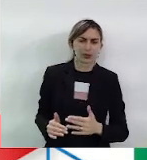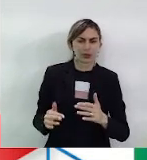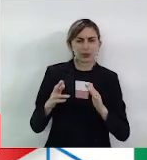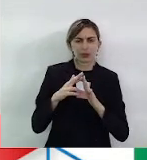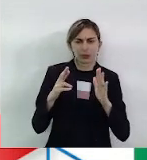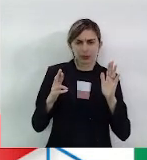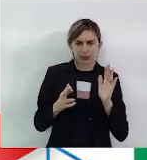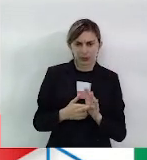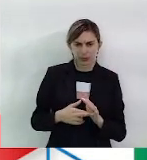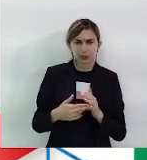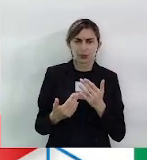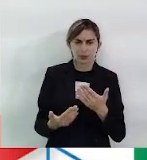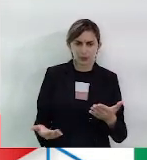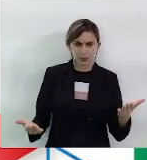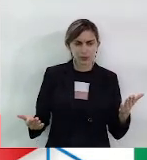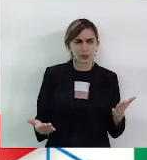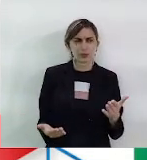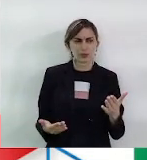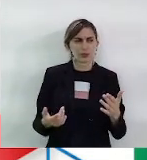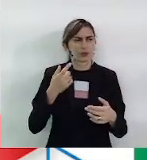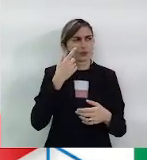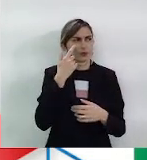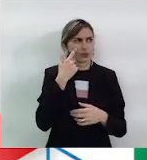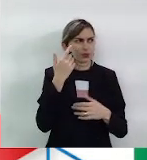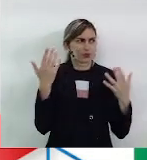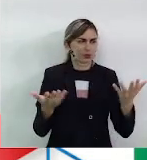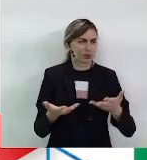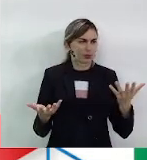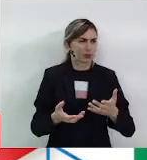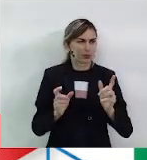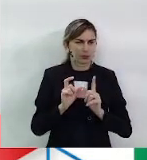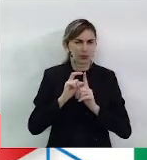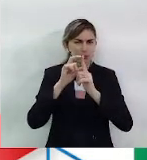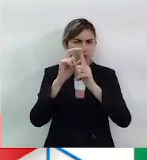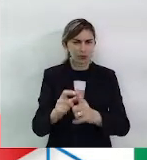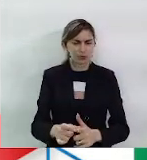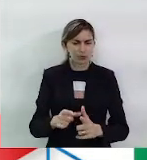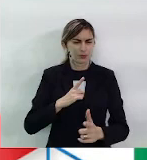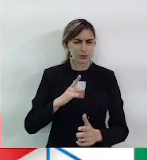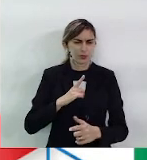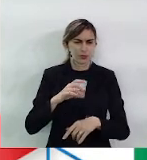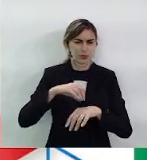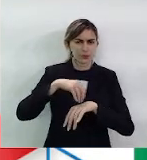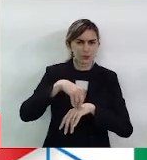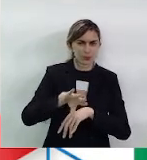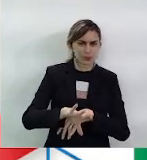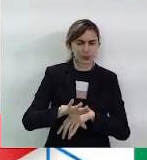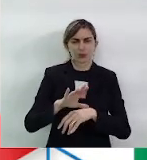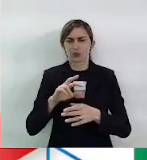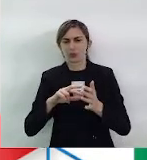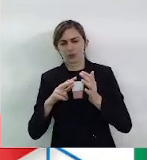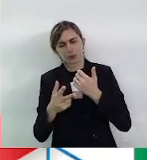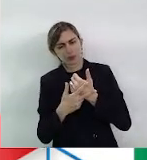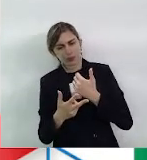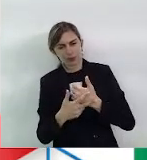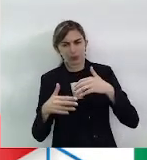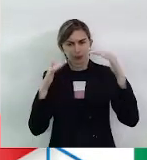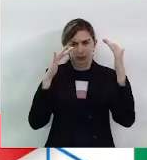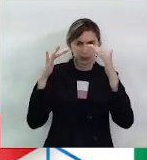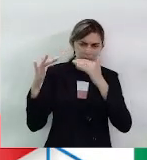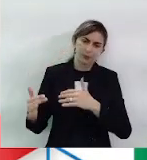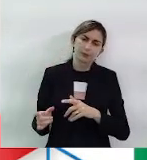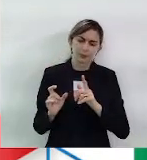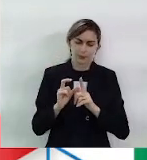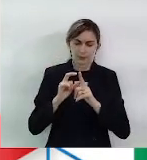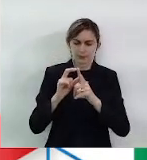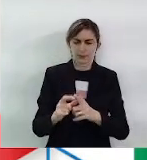obedece a, né? Olha agora a palavra que tem origem nesse verbo obedecer. A